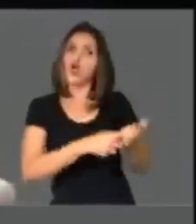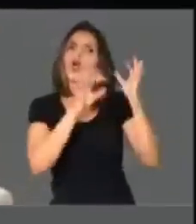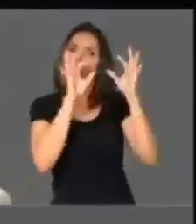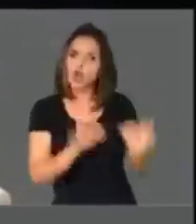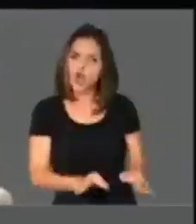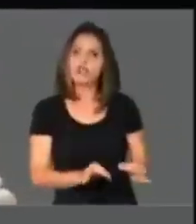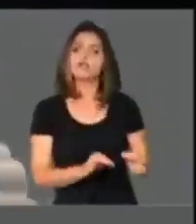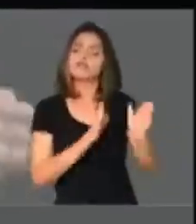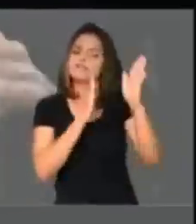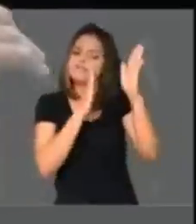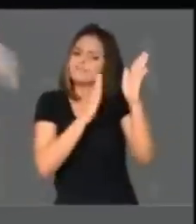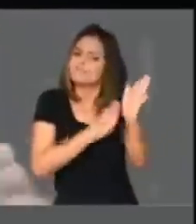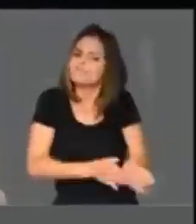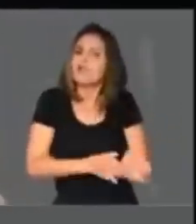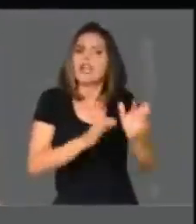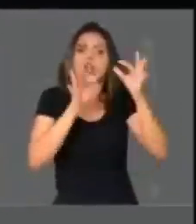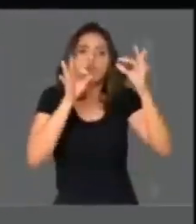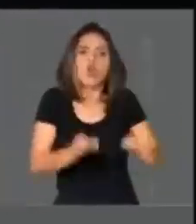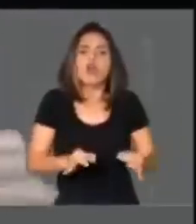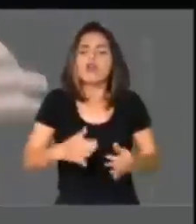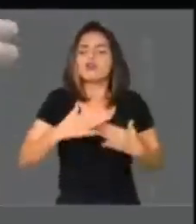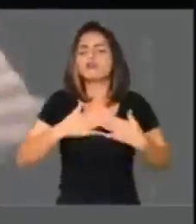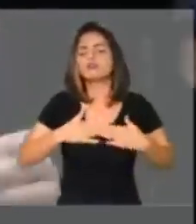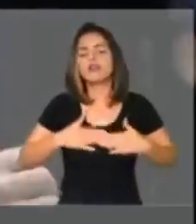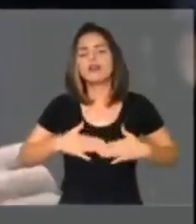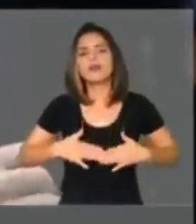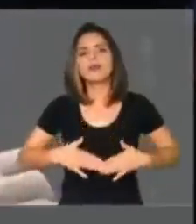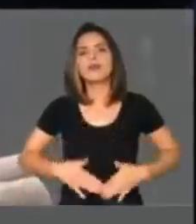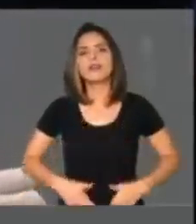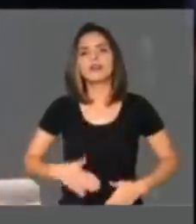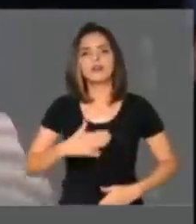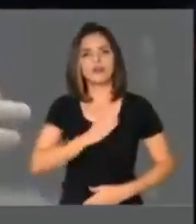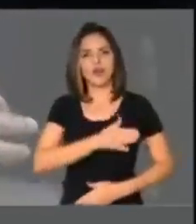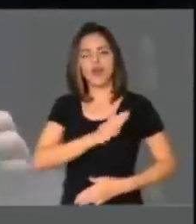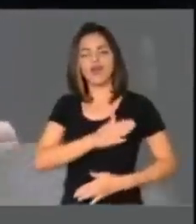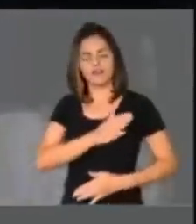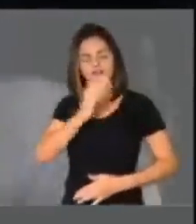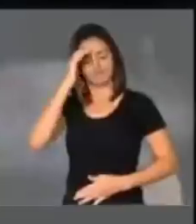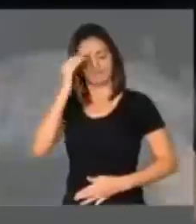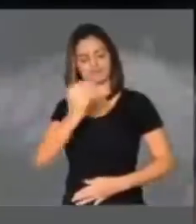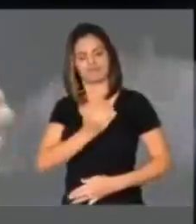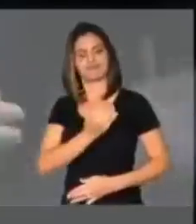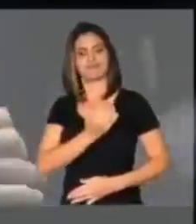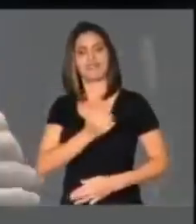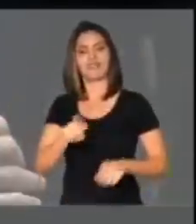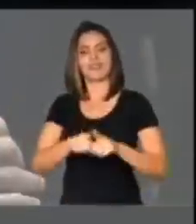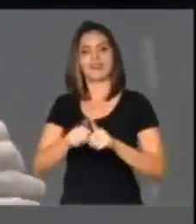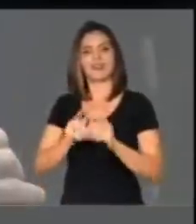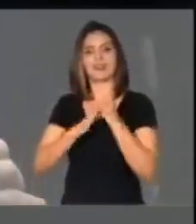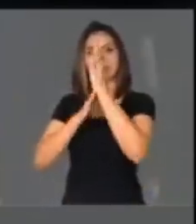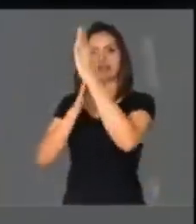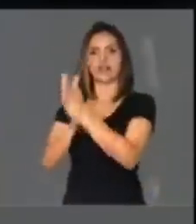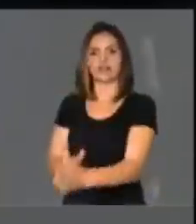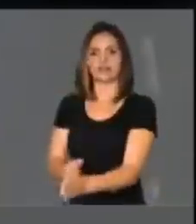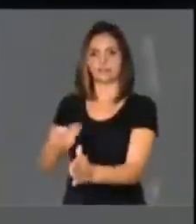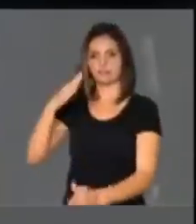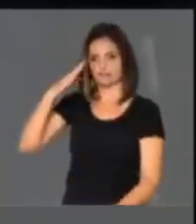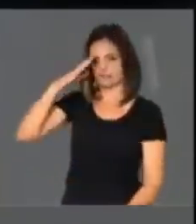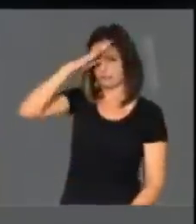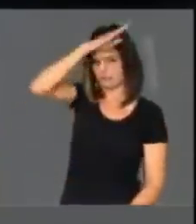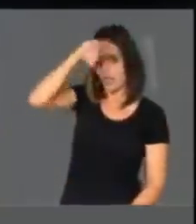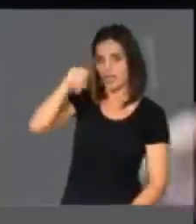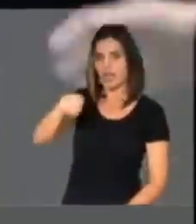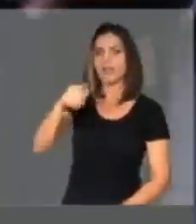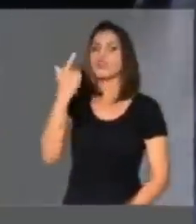forma correta e fico muito tranquilo em seguir o meu coração e seguir Jair Messias Bolsonaro, que